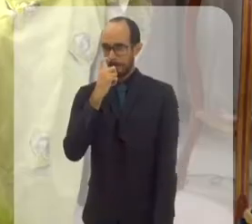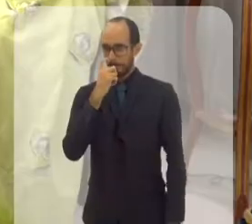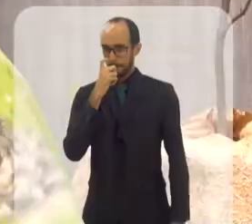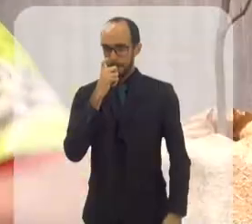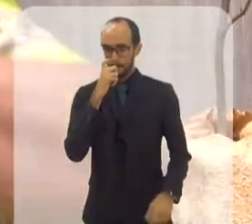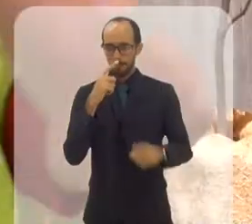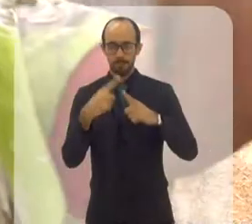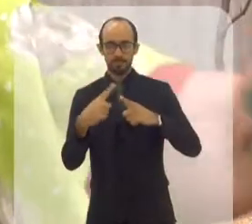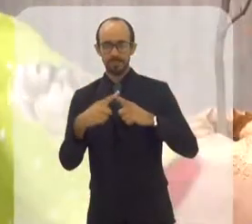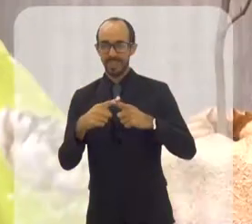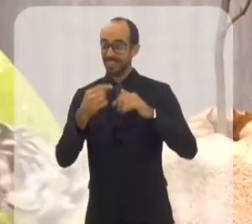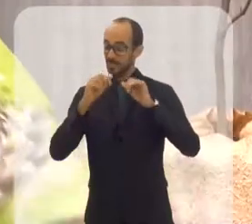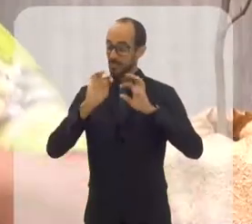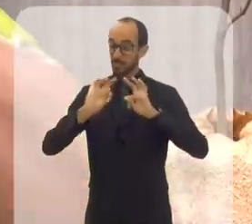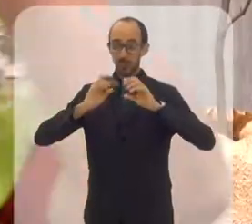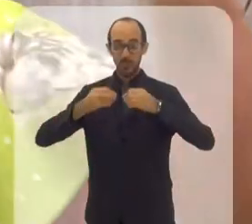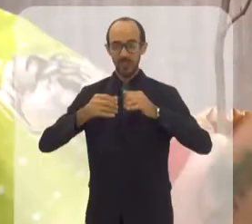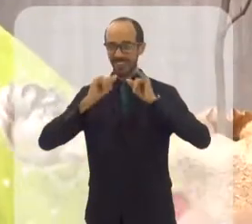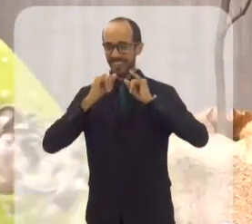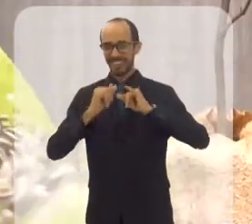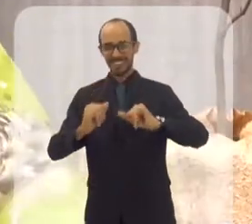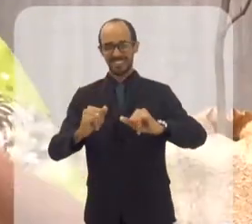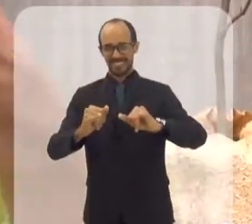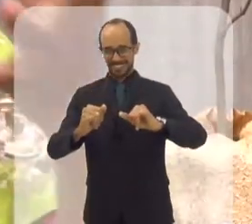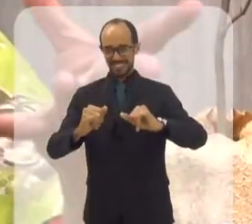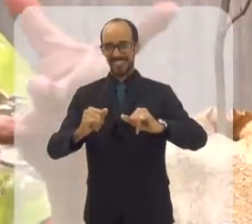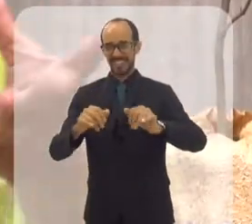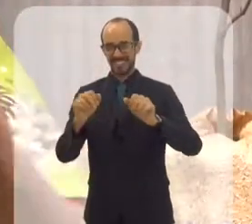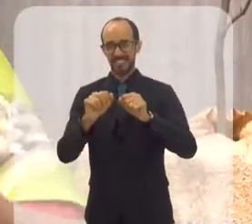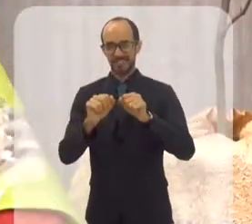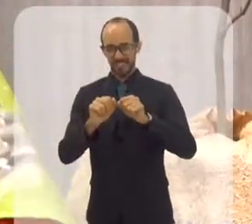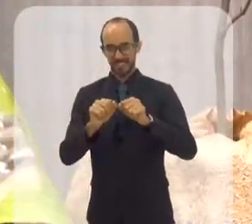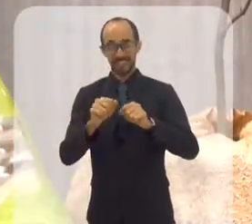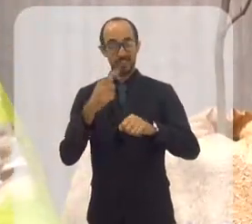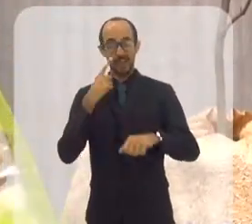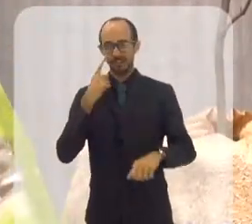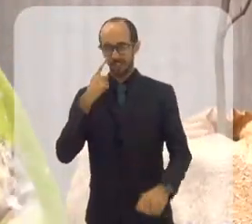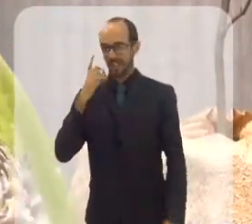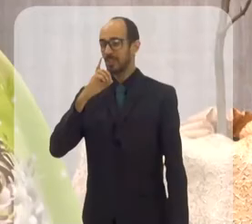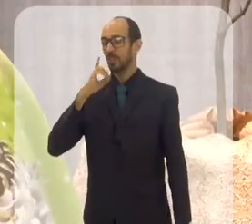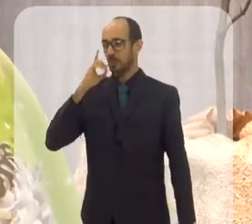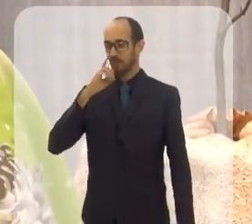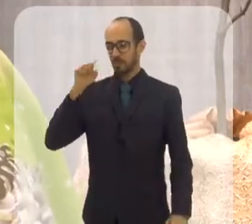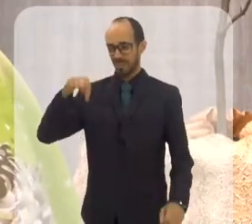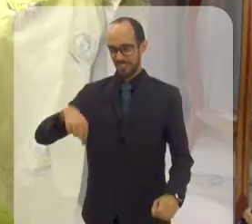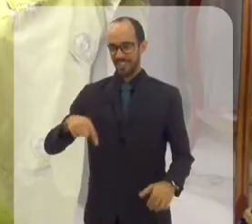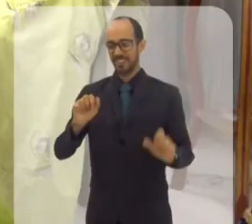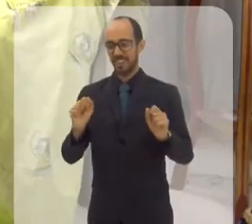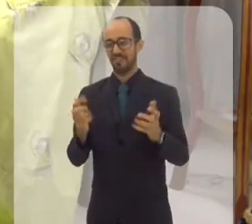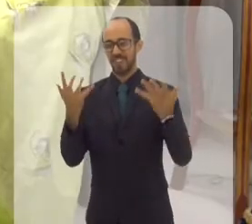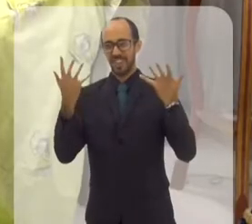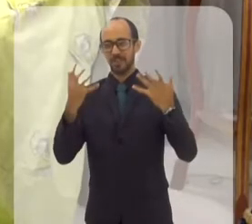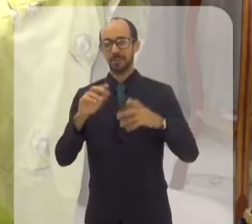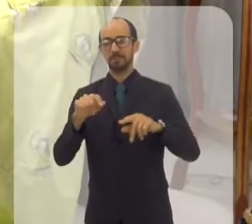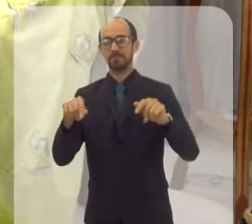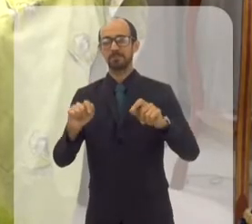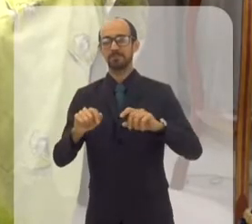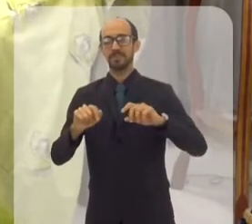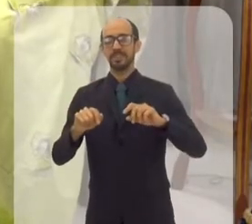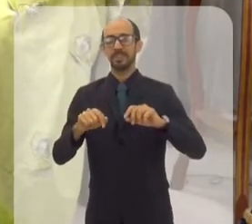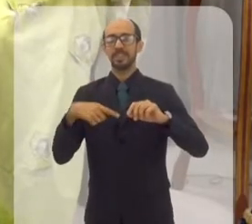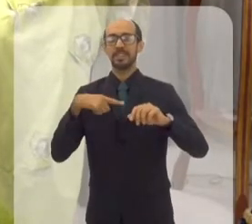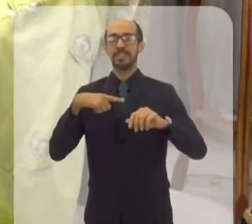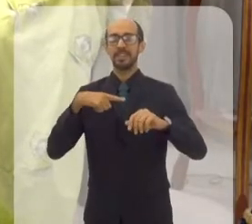é, né? Certo. A gente expõe mesmo aquela energia toda para fora. Você vai ver isso no domingo, no nosso evento.